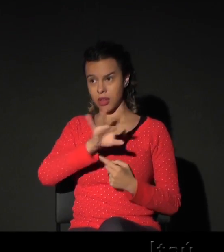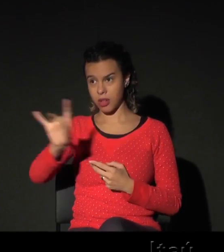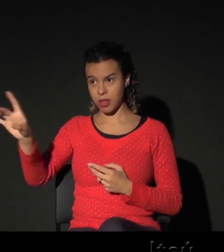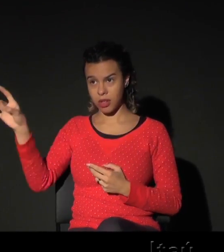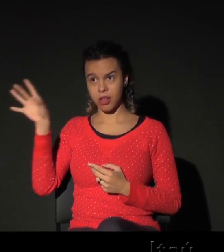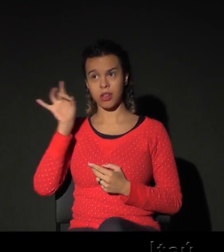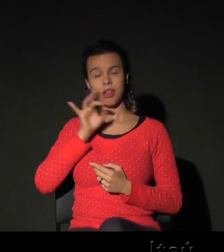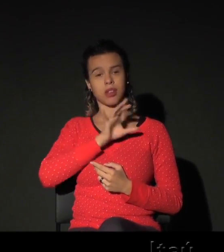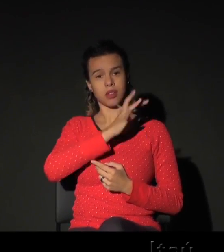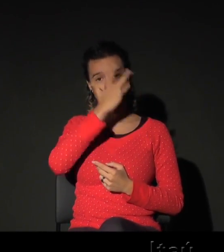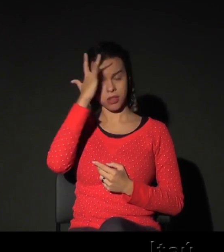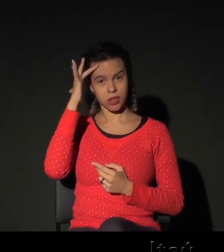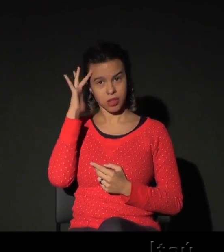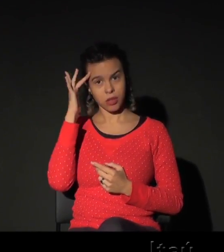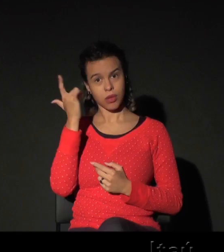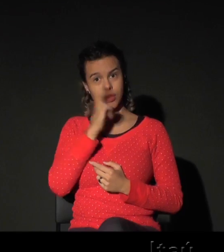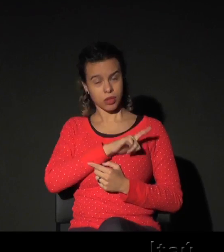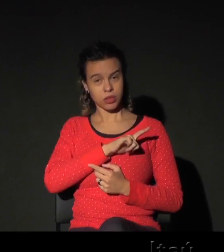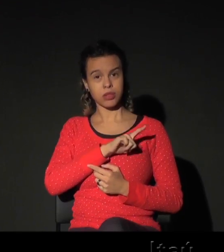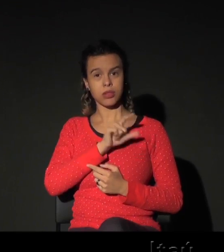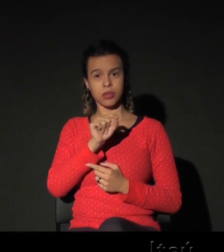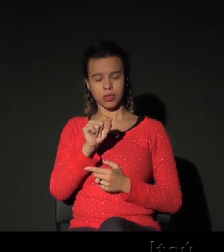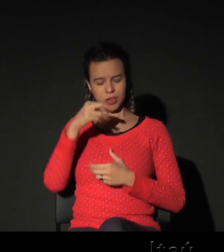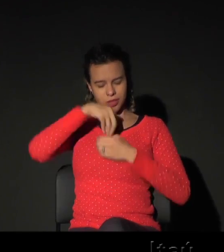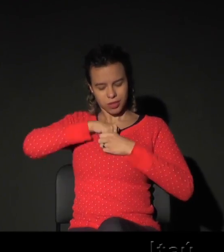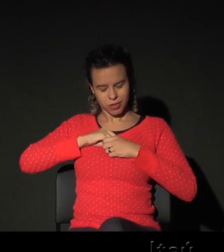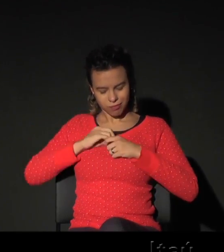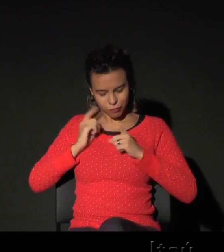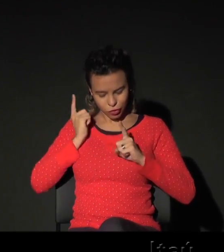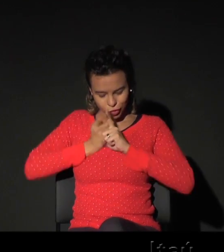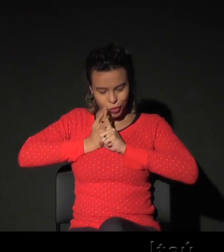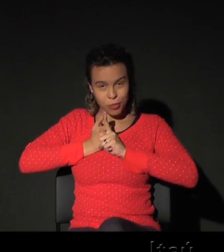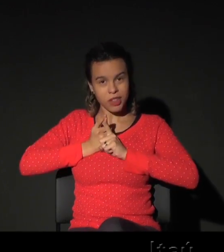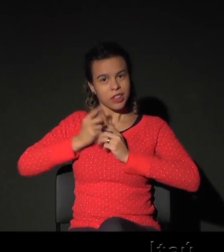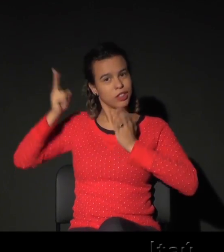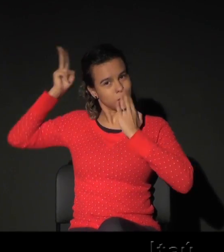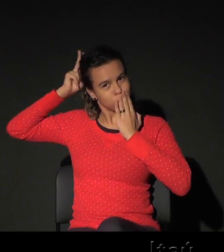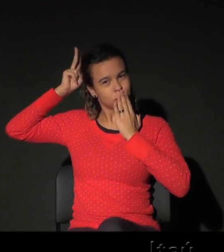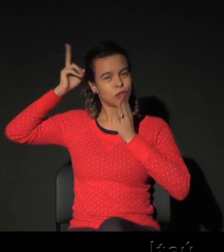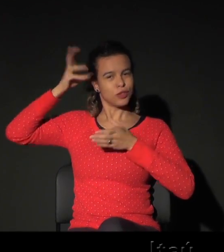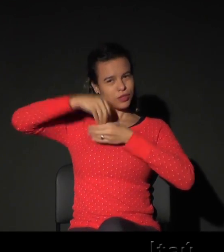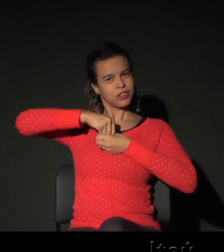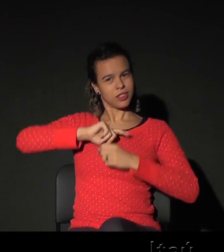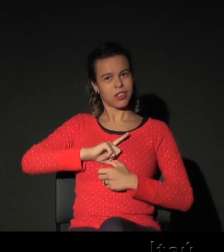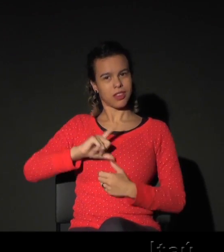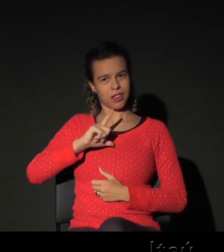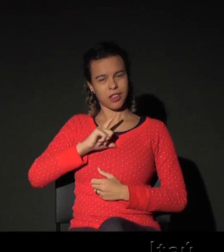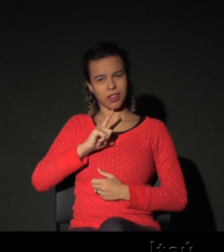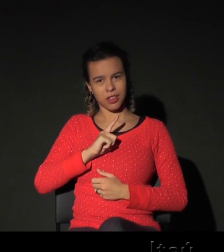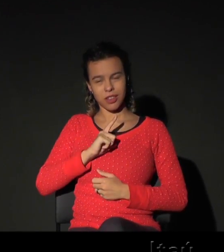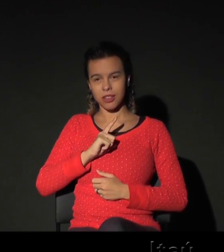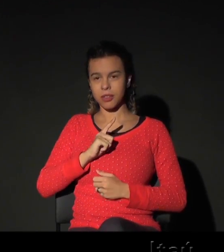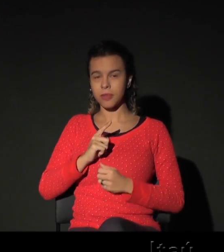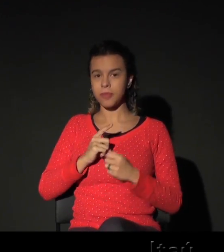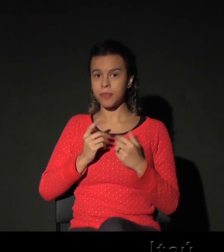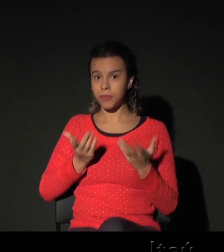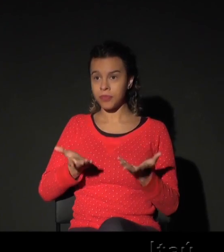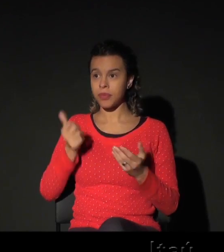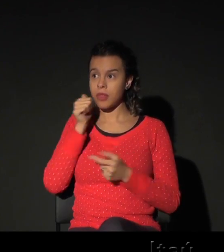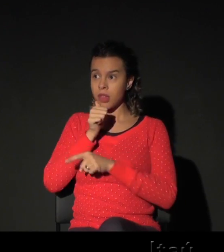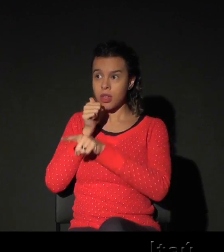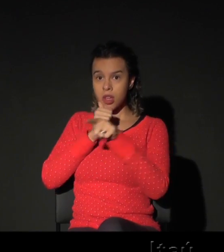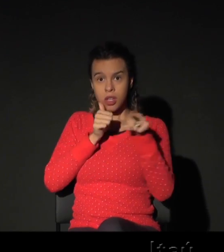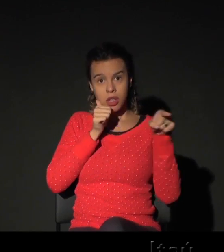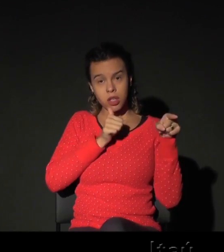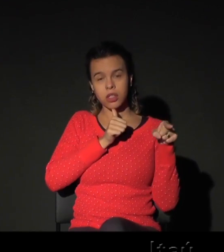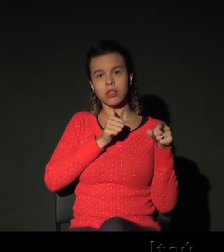cada um de vocês despertem o índio e a indígena o indígena que existe dentro de cada um de nós e essas